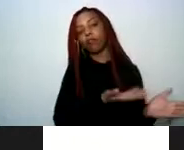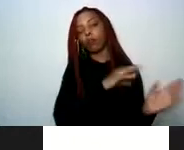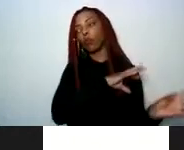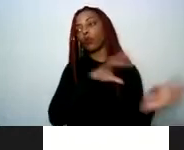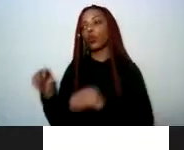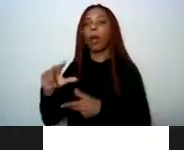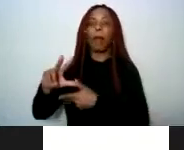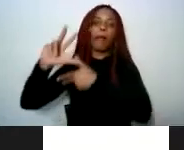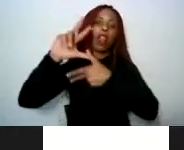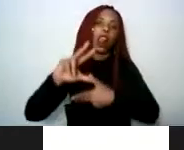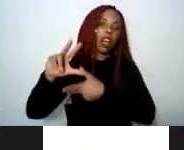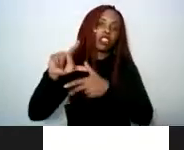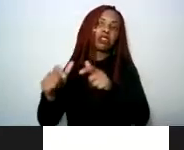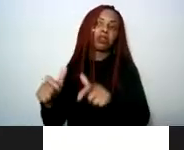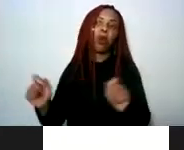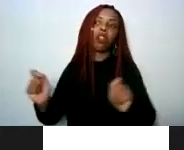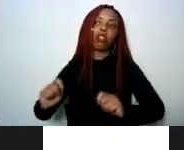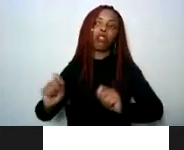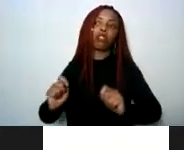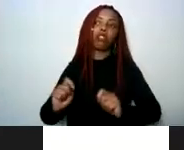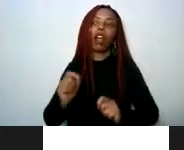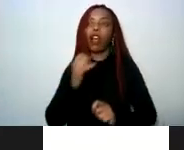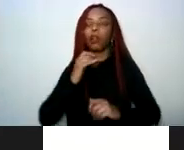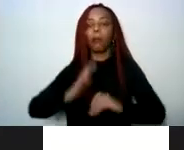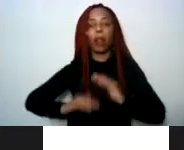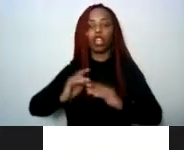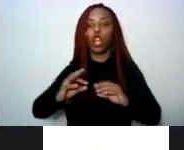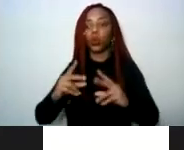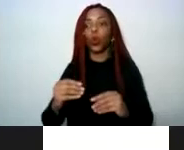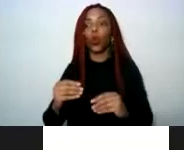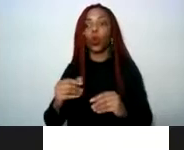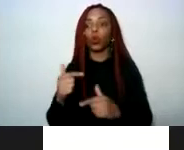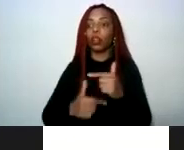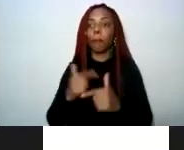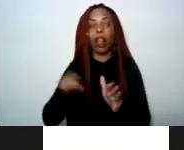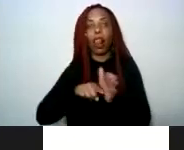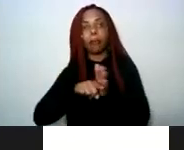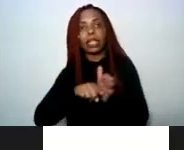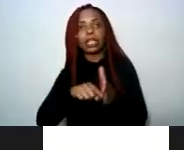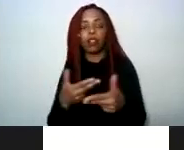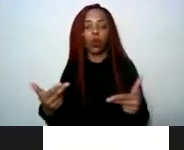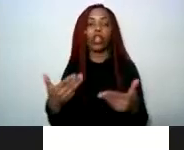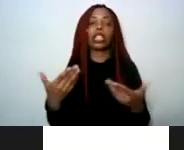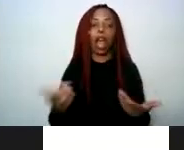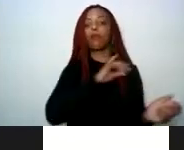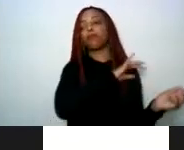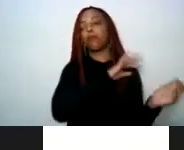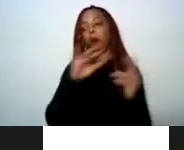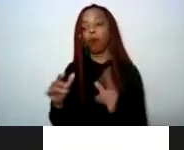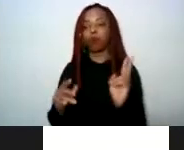seria possível a Lina pôr em prática tudo aquilo que ela estava pesquisando mesmo eles acabaram vindo para o Brasil